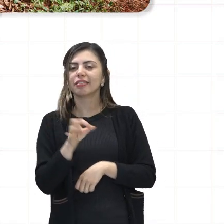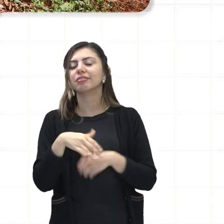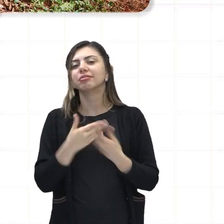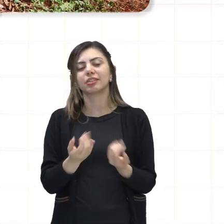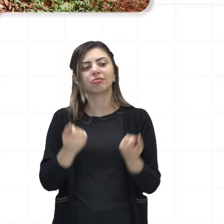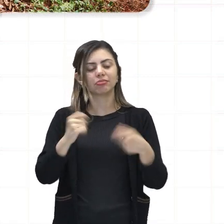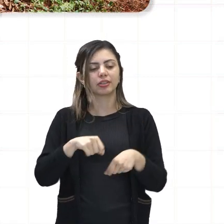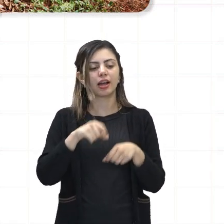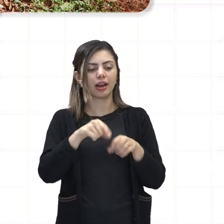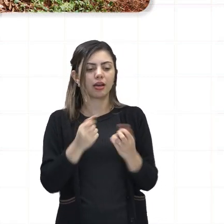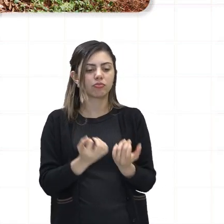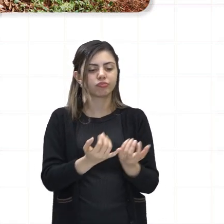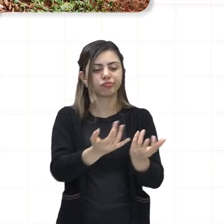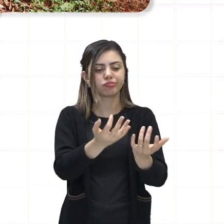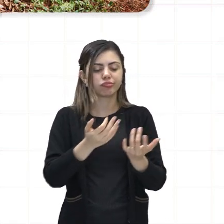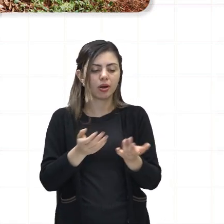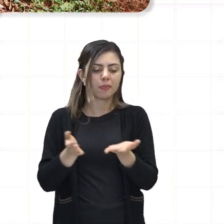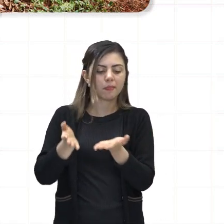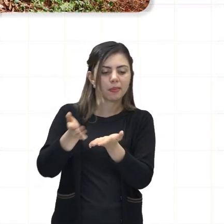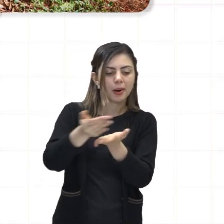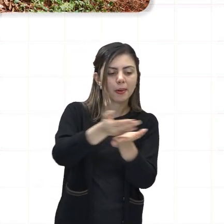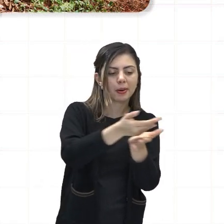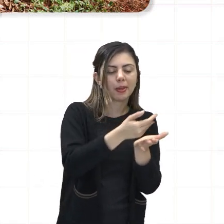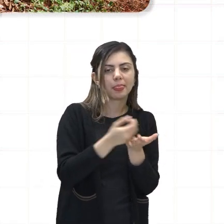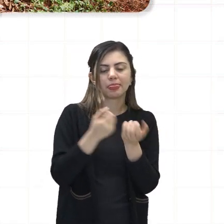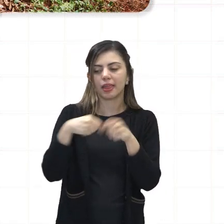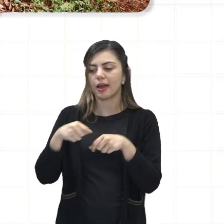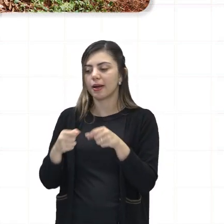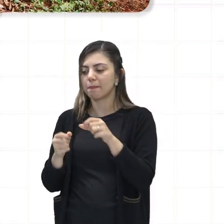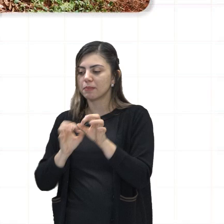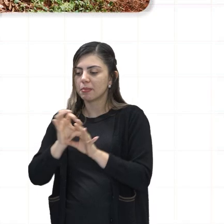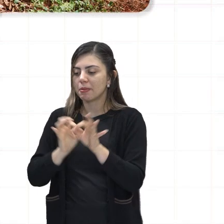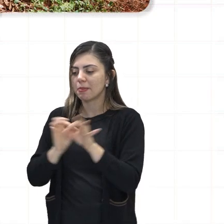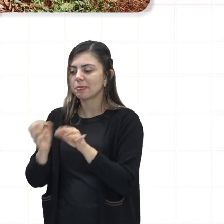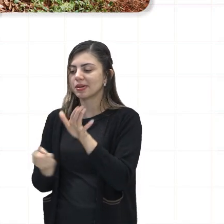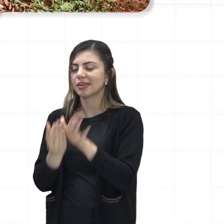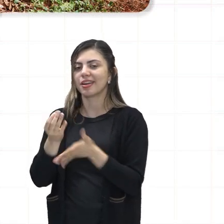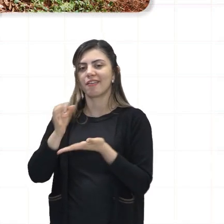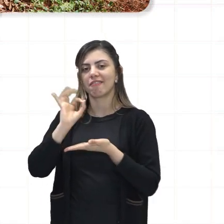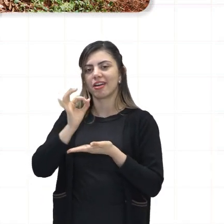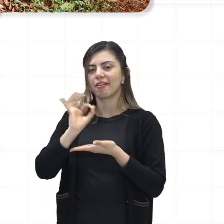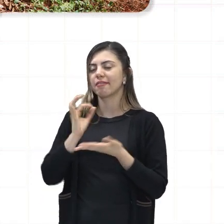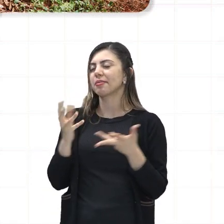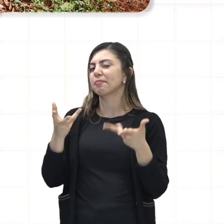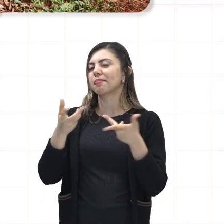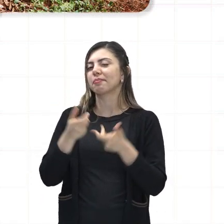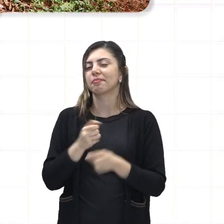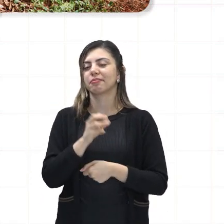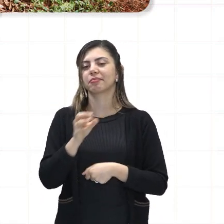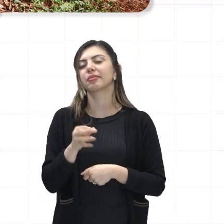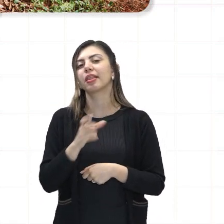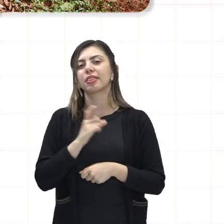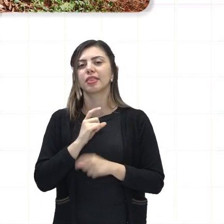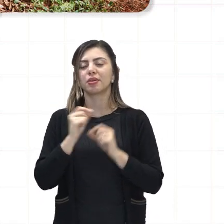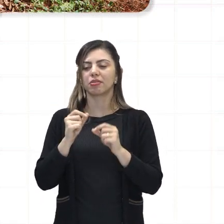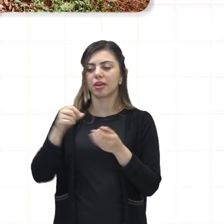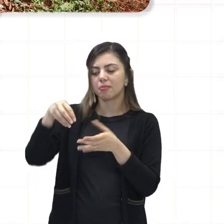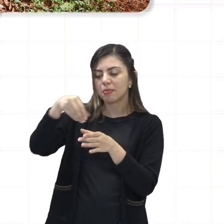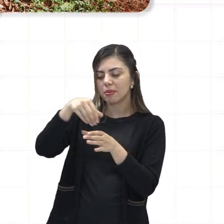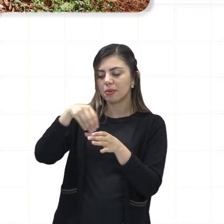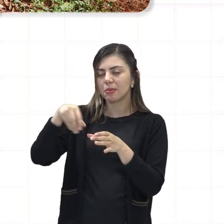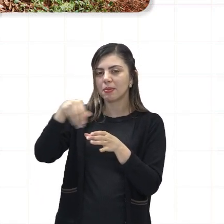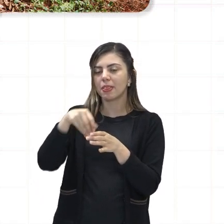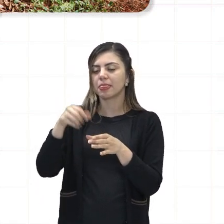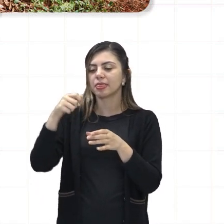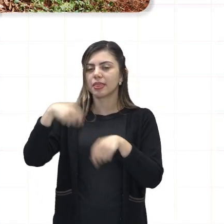colhe esse grãozinho aí para fazer um café artesanal que é maravilhoso. Né? Ainda coloca assim uns grãozinhos de erva doce e quebra junto